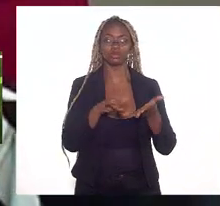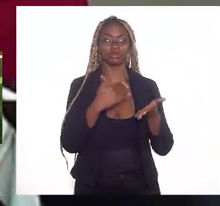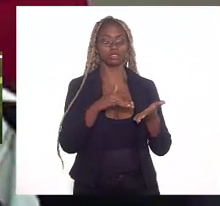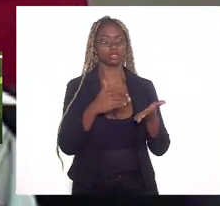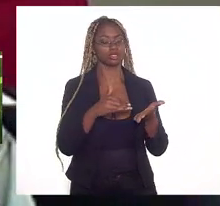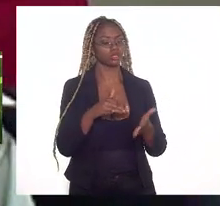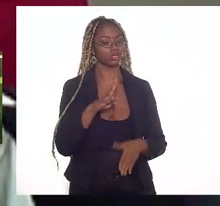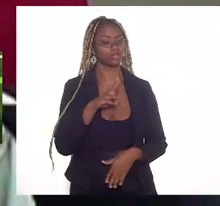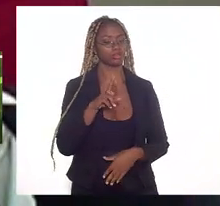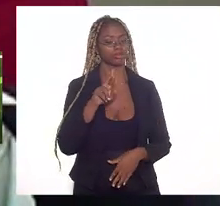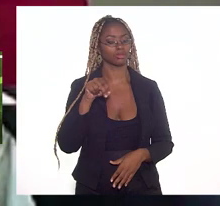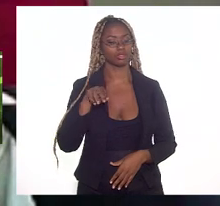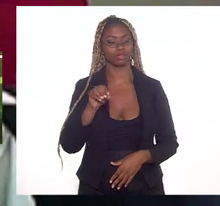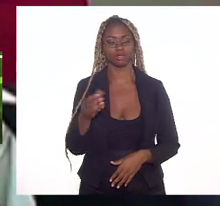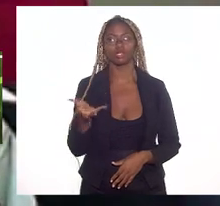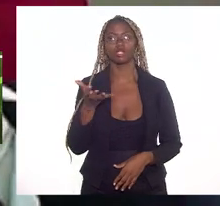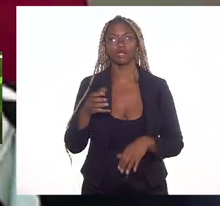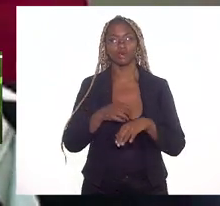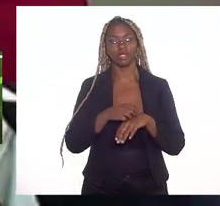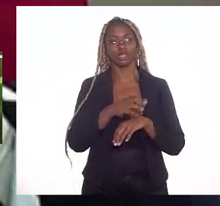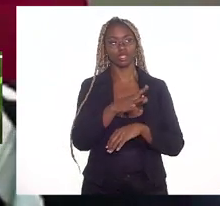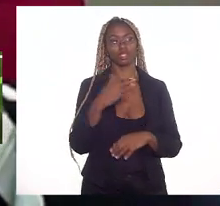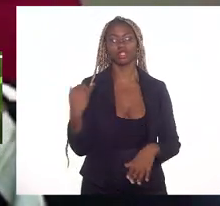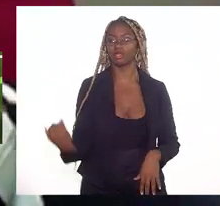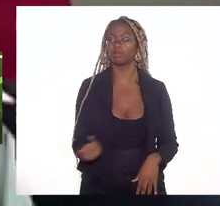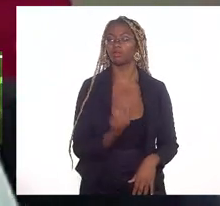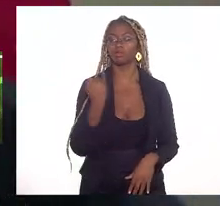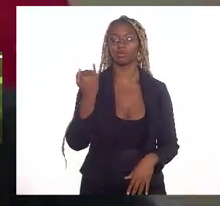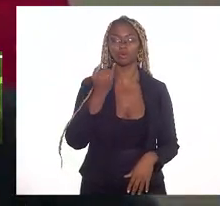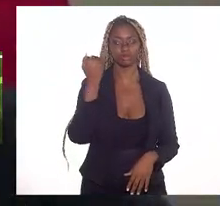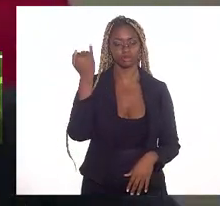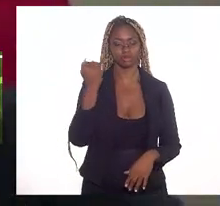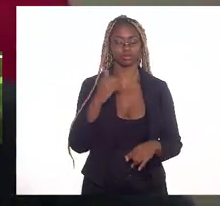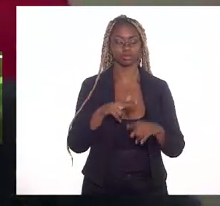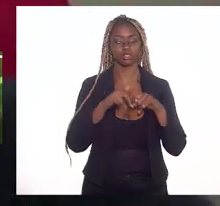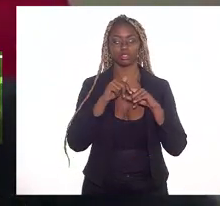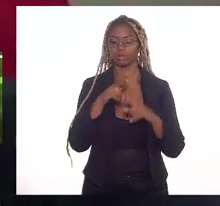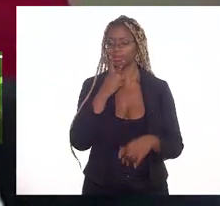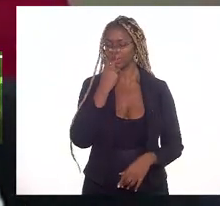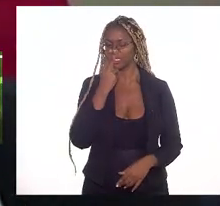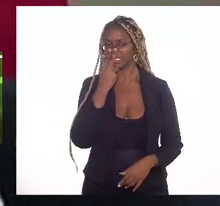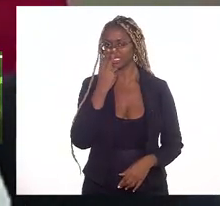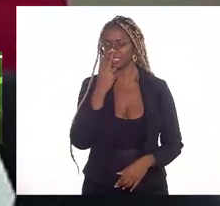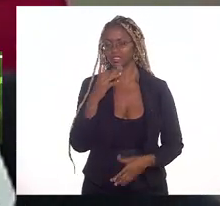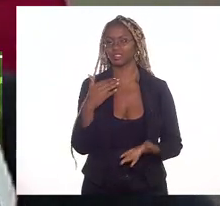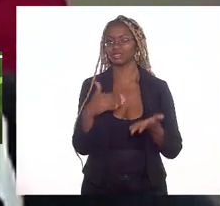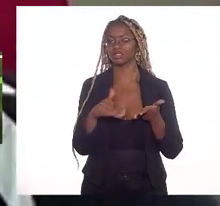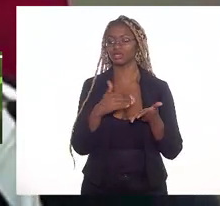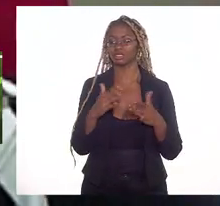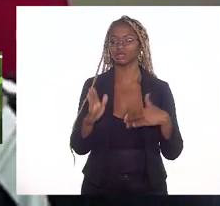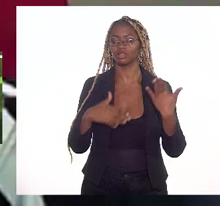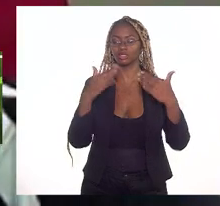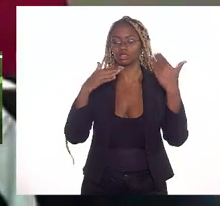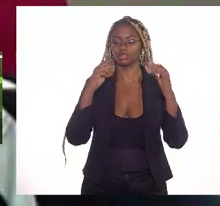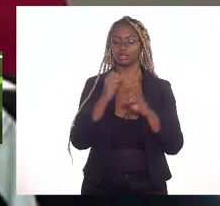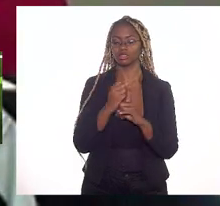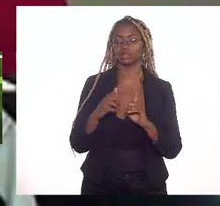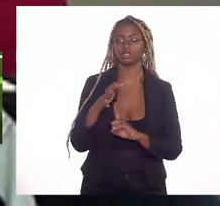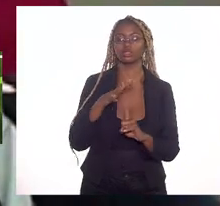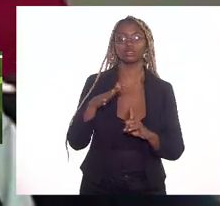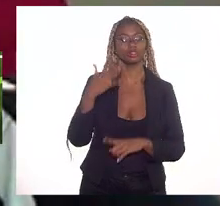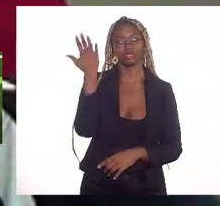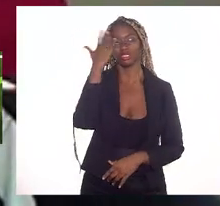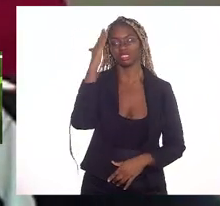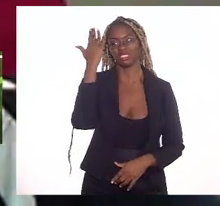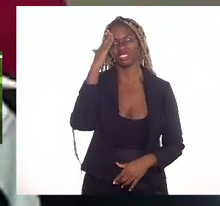um encaminhamento que seria importante, né, porque me parece que a Secretaria de Desenvolvimento Social